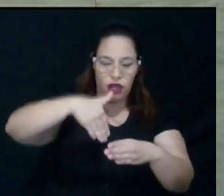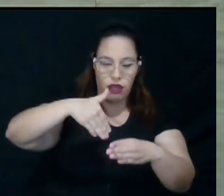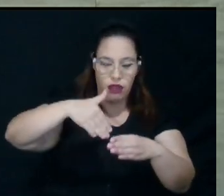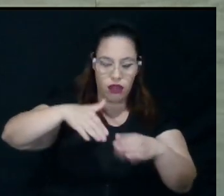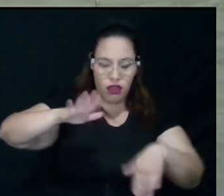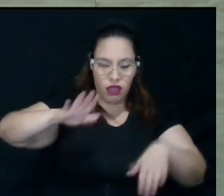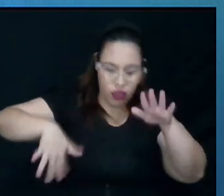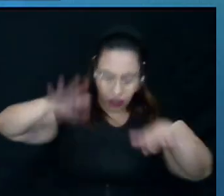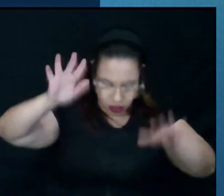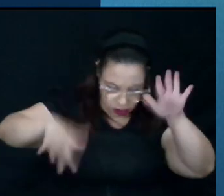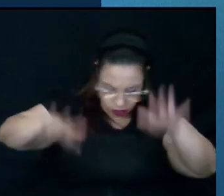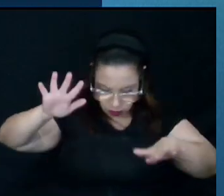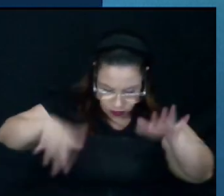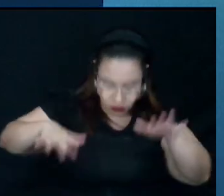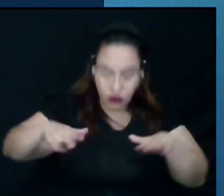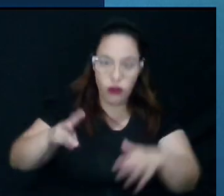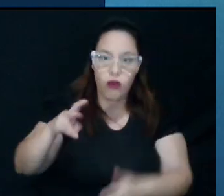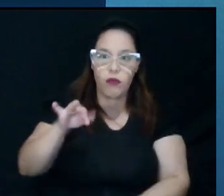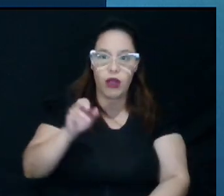entrar no balde.